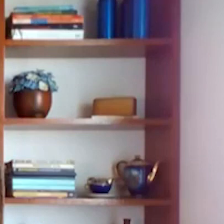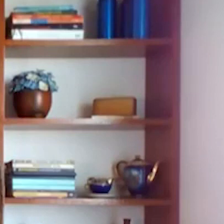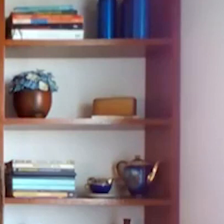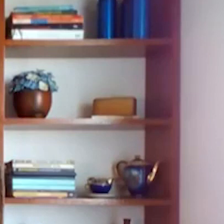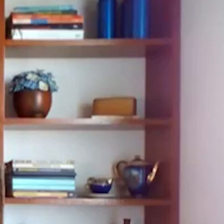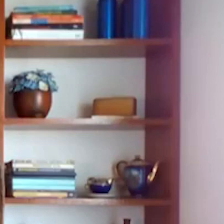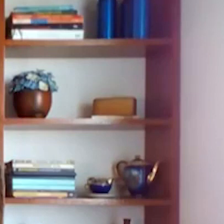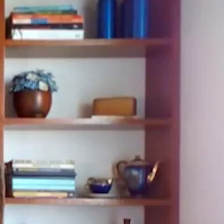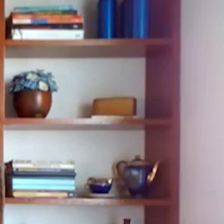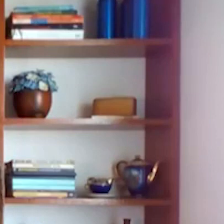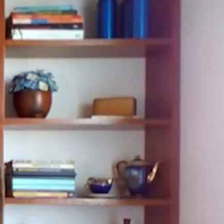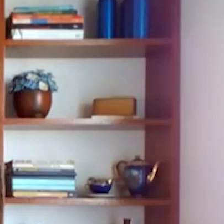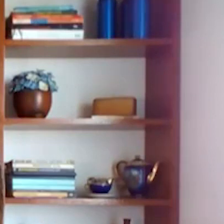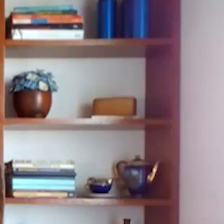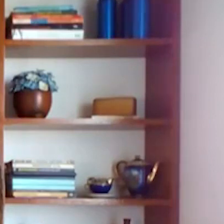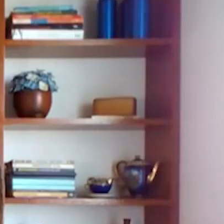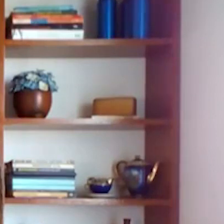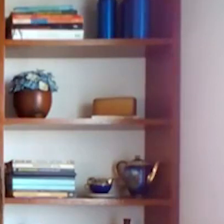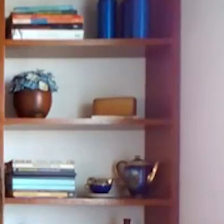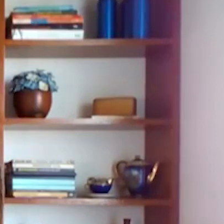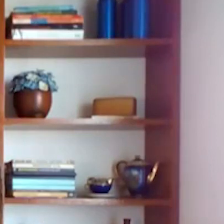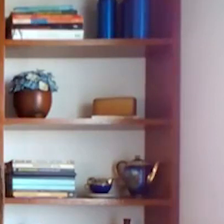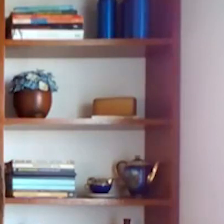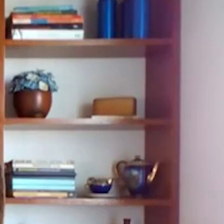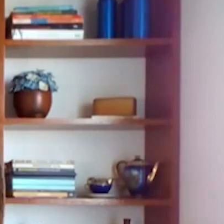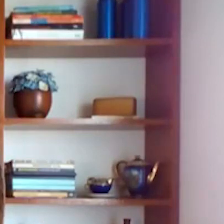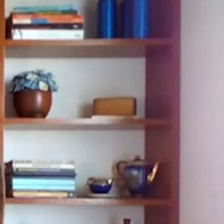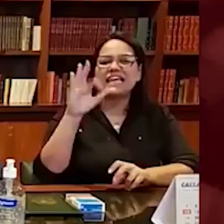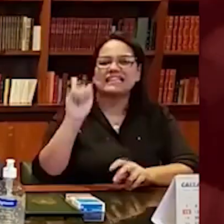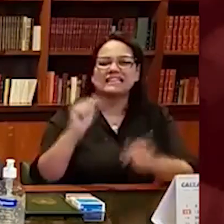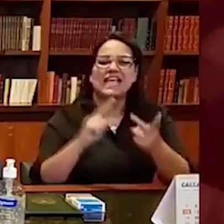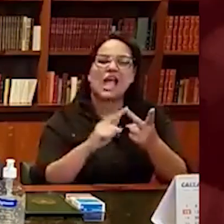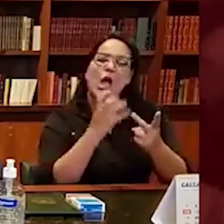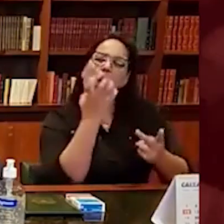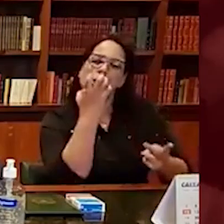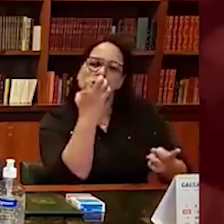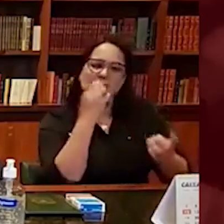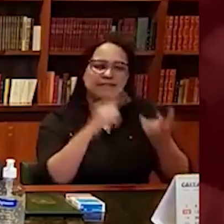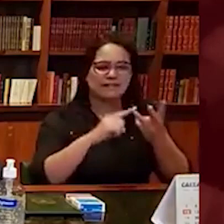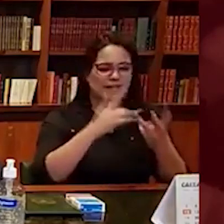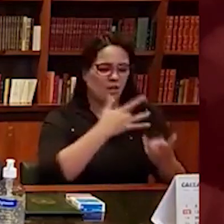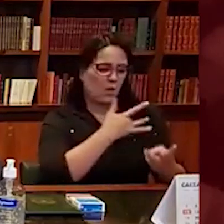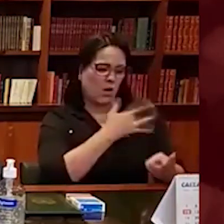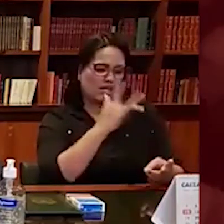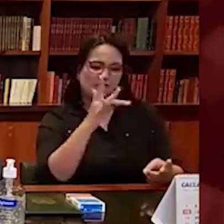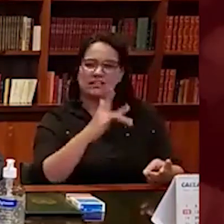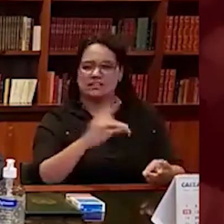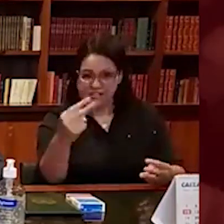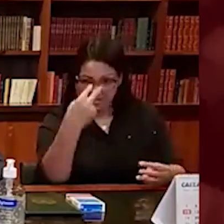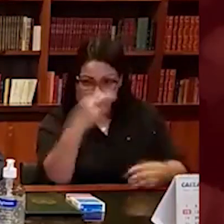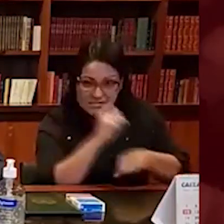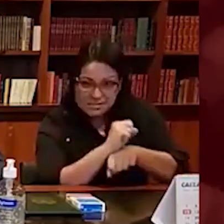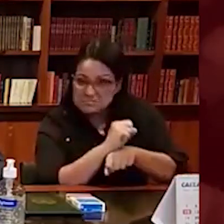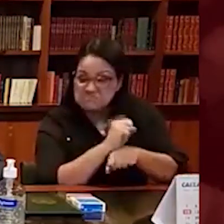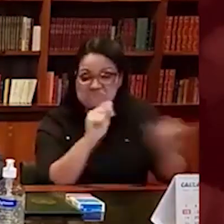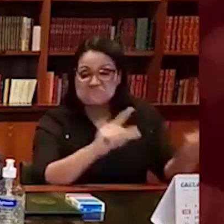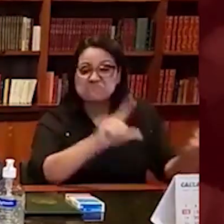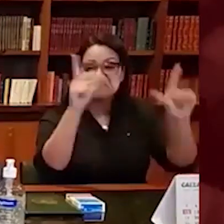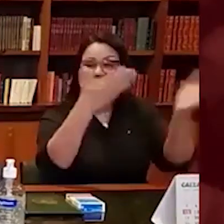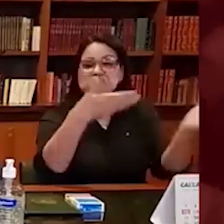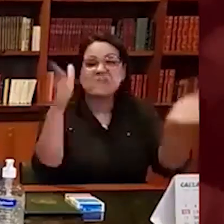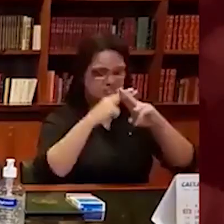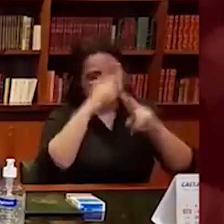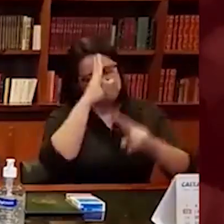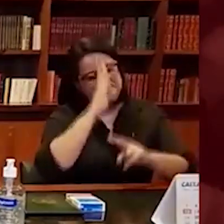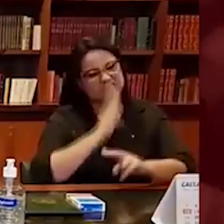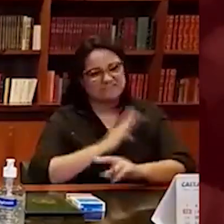do Mandetta e Osmar Terra e Onyx, pode passar para outra live, tá ok? Não vai ter esse assunto aqui não, tá